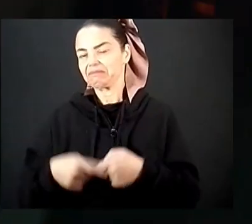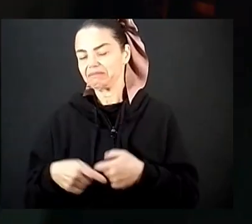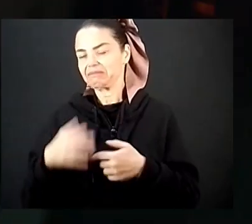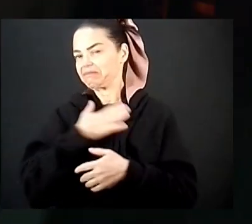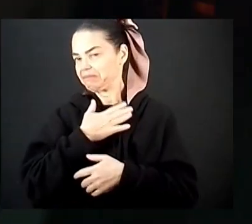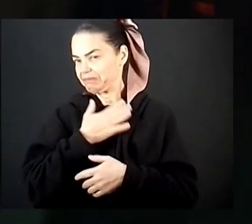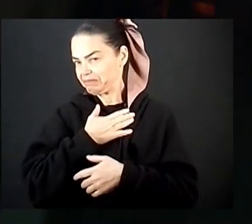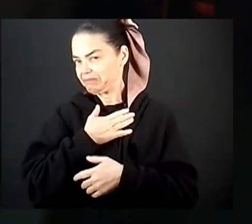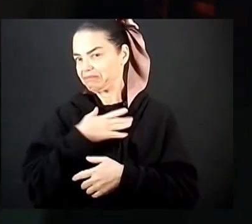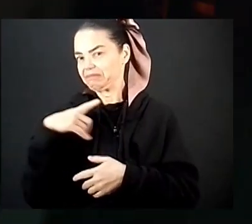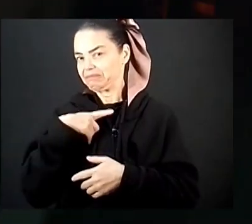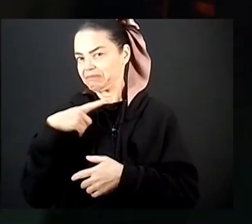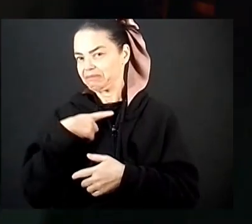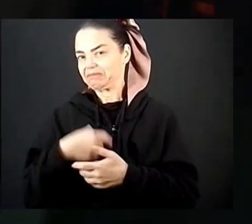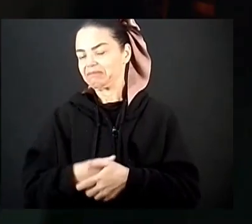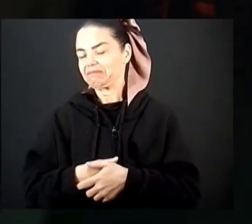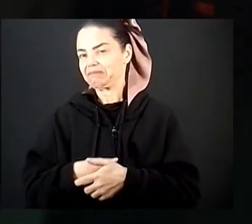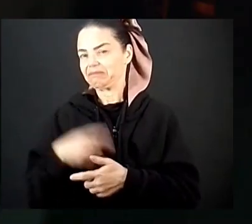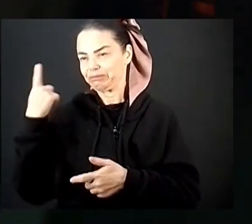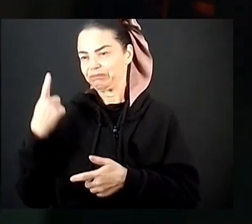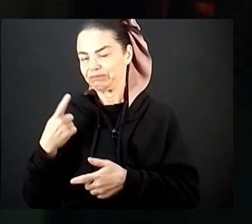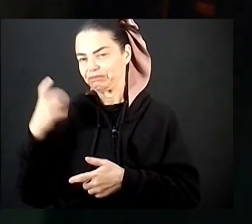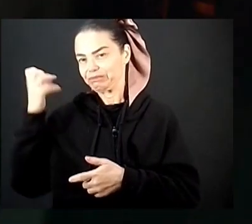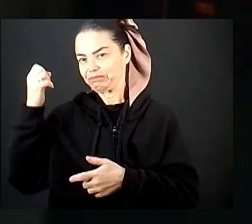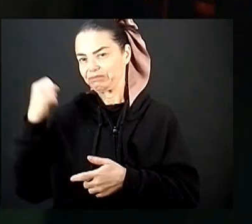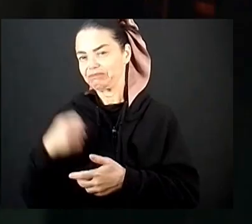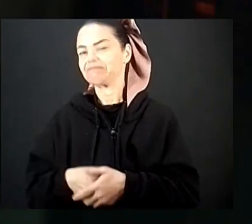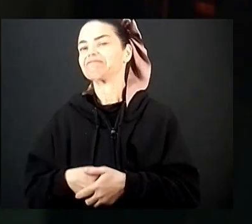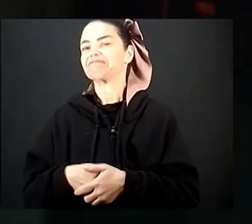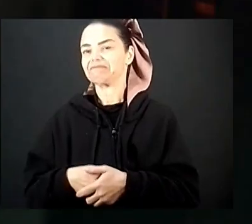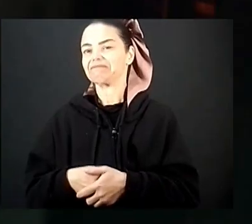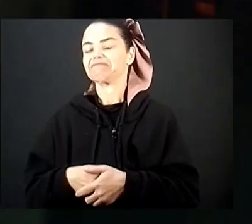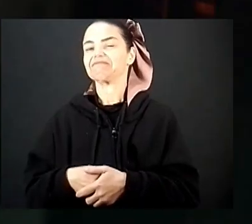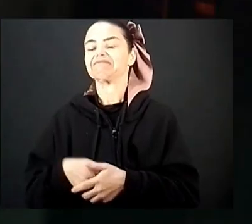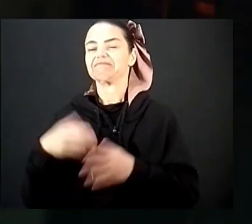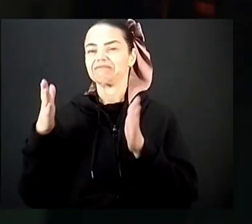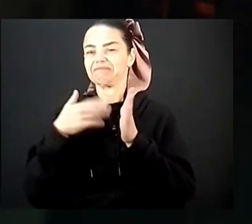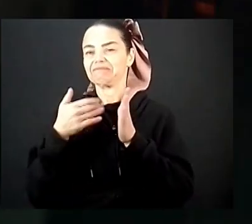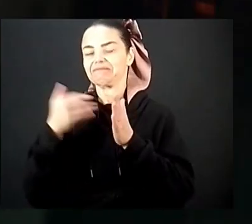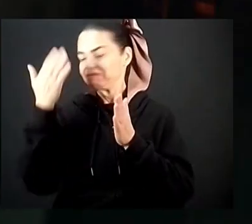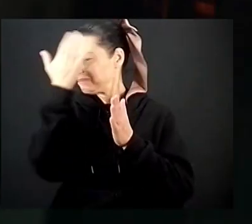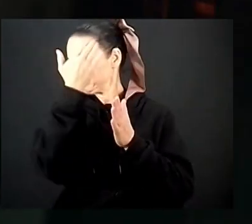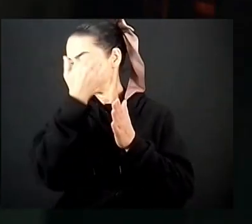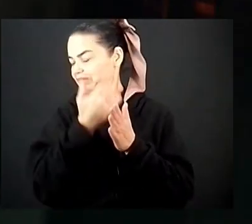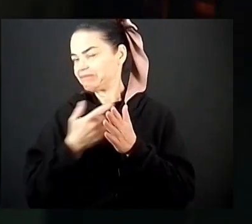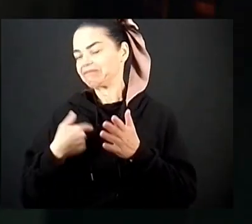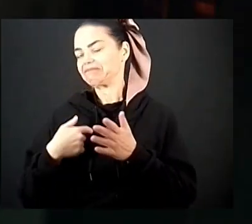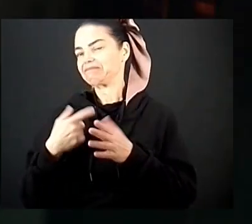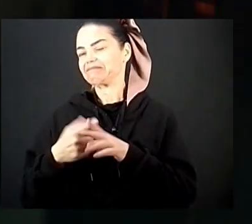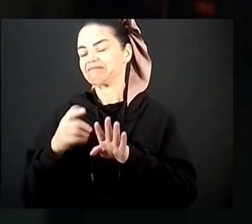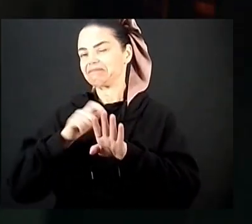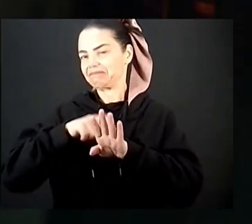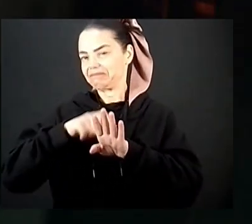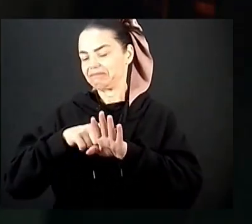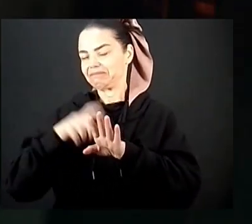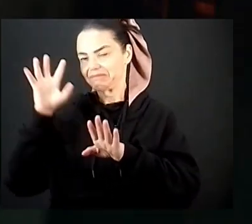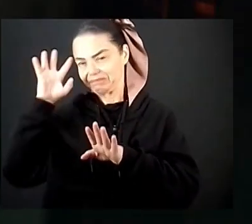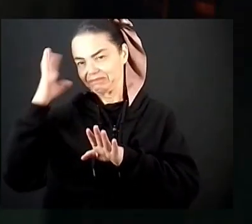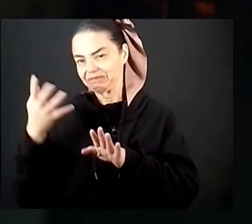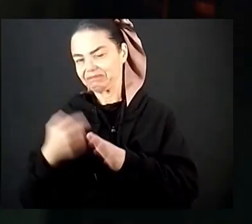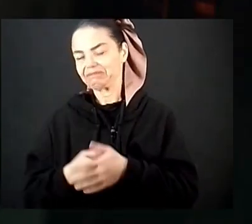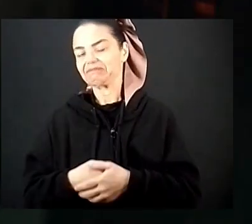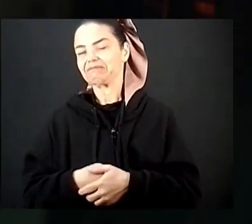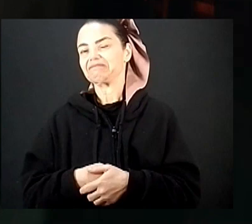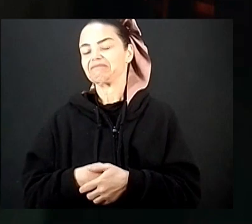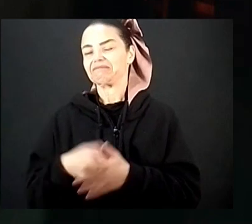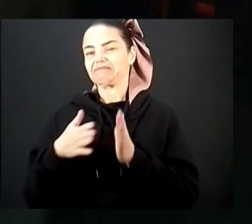tenho aqui, meus cabelinhos brancos e quando eles aparecem eu já corro pintar. Então, o que está por trás dessa decisão, né, de pintar